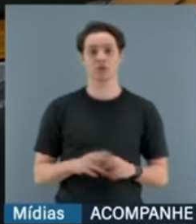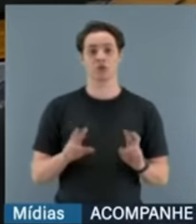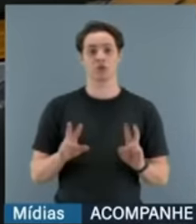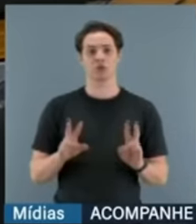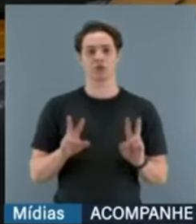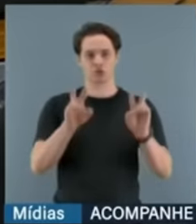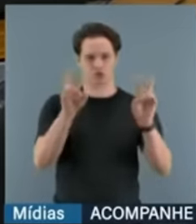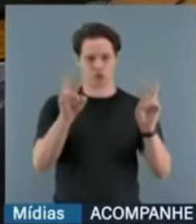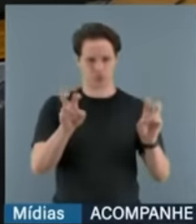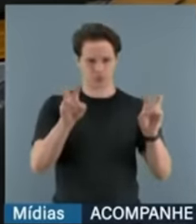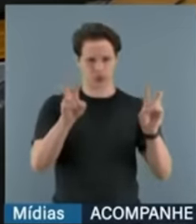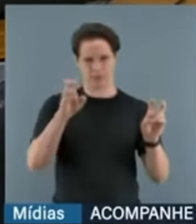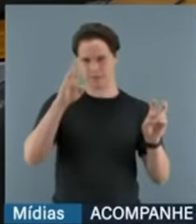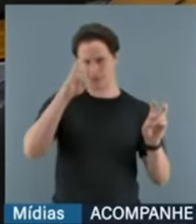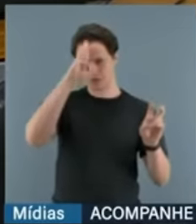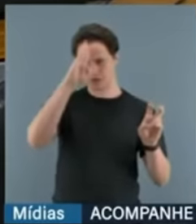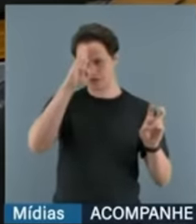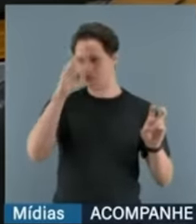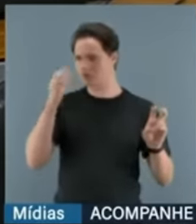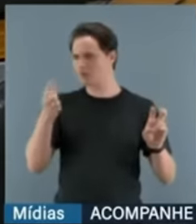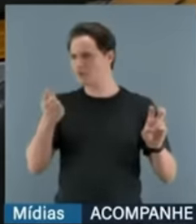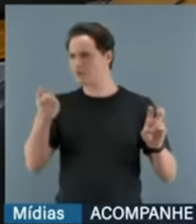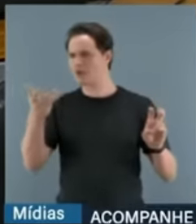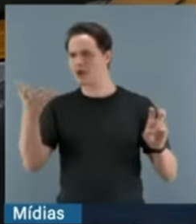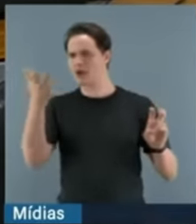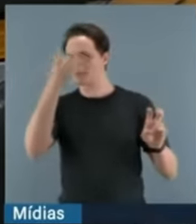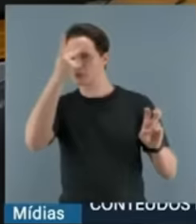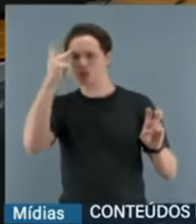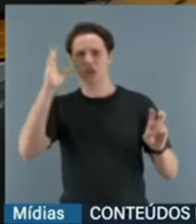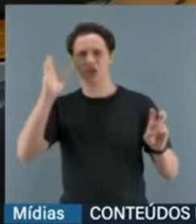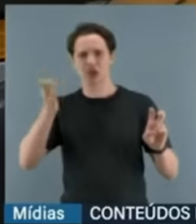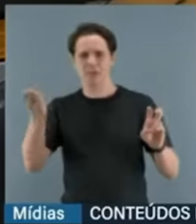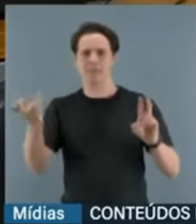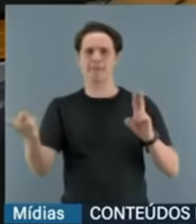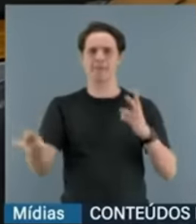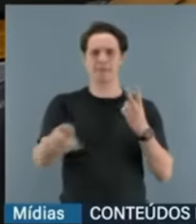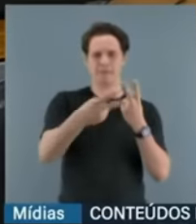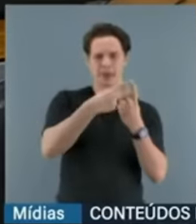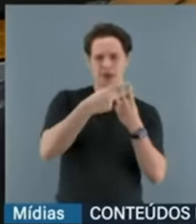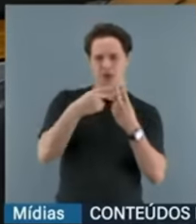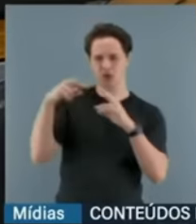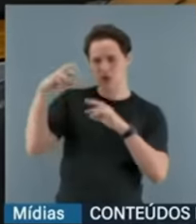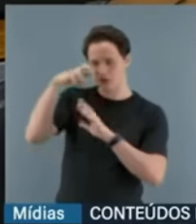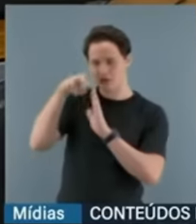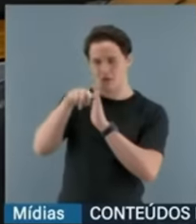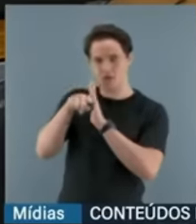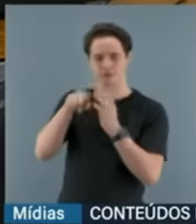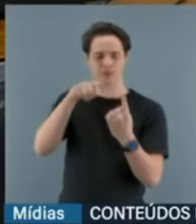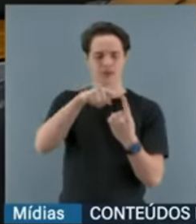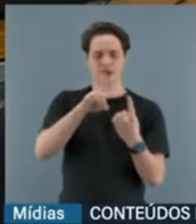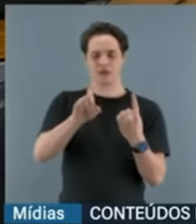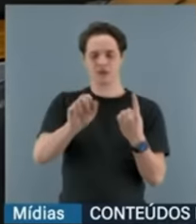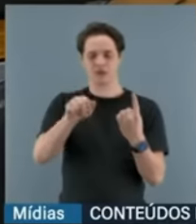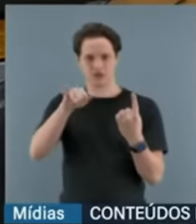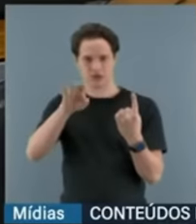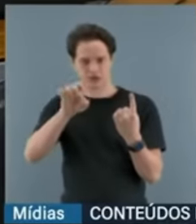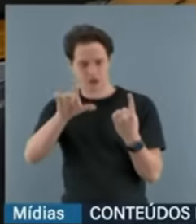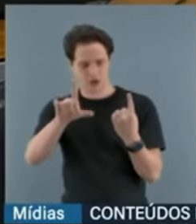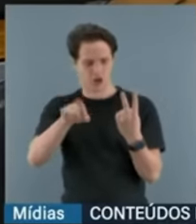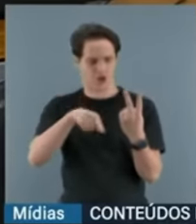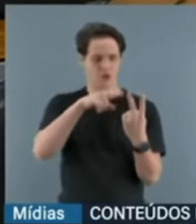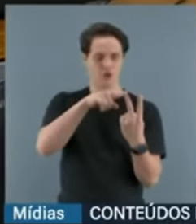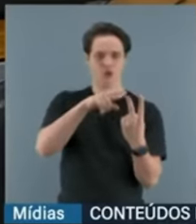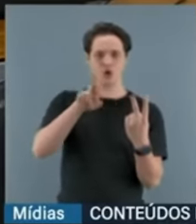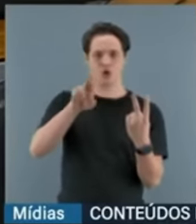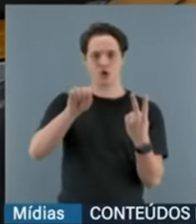Jair Bolsonaro, várias pessoas já foram presas. Daniel Silveira, Roberto Jefferson,